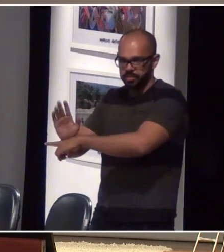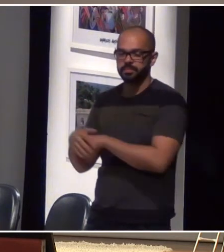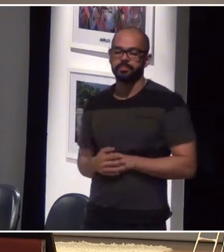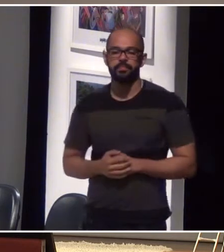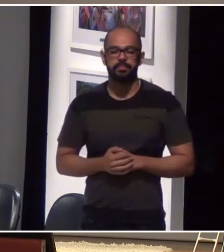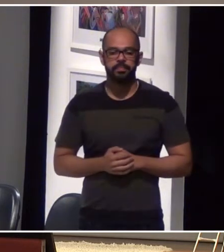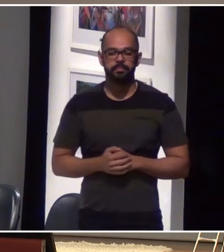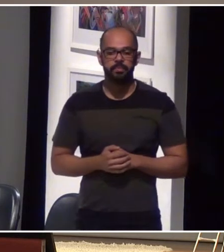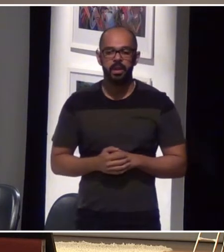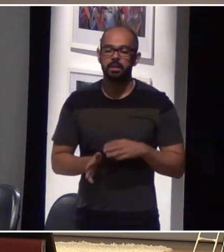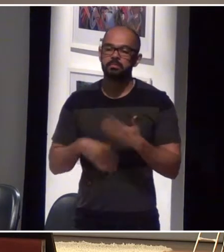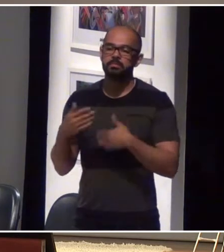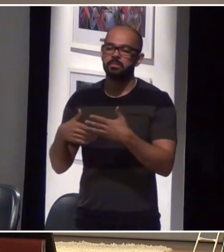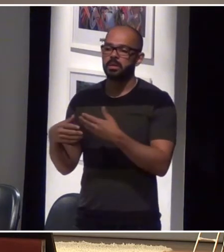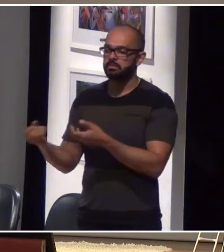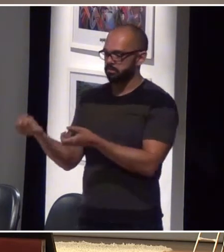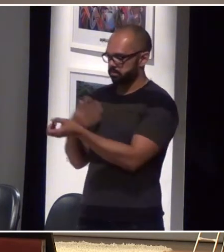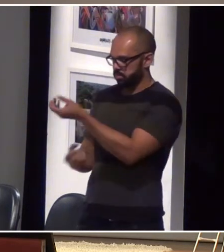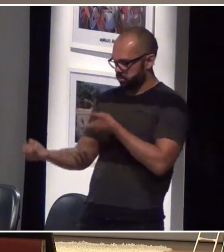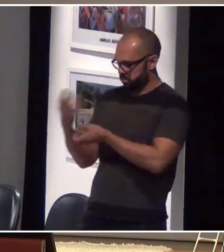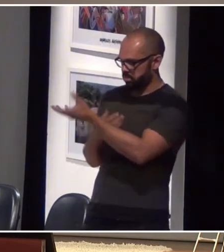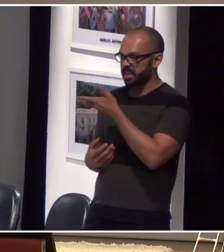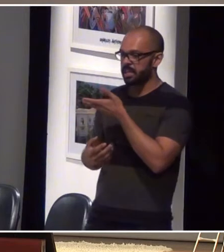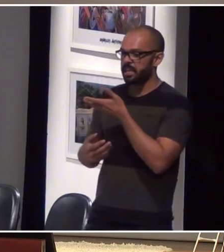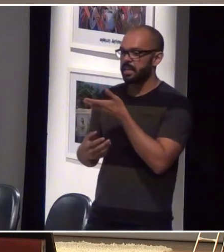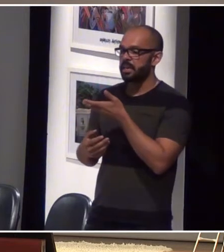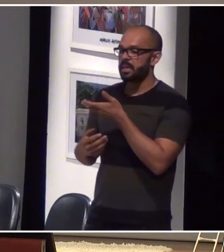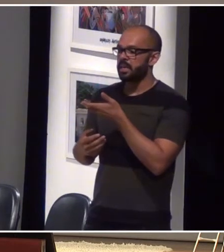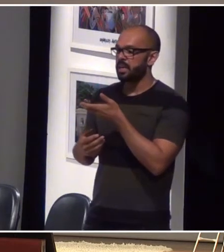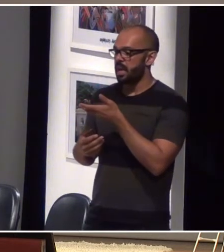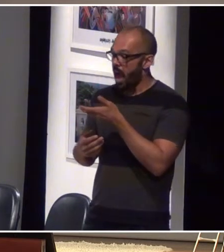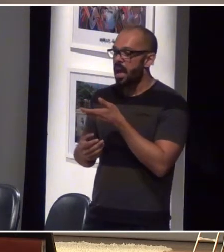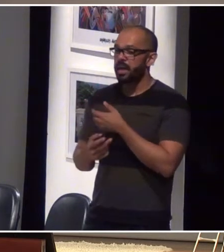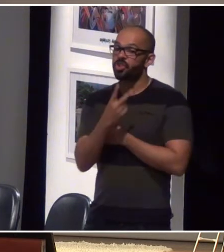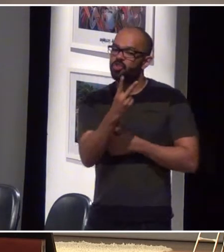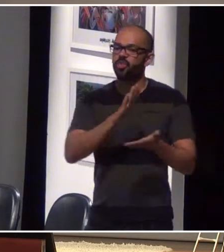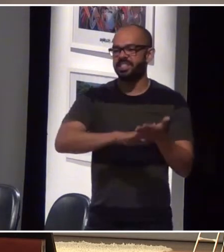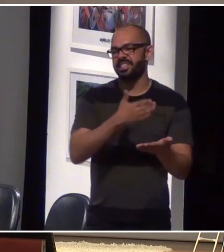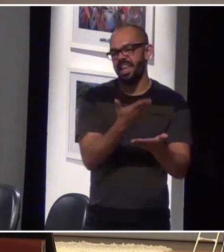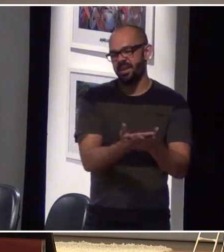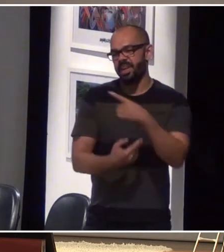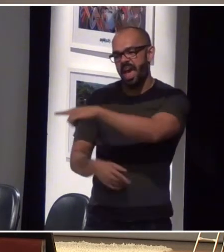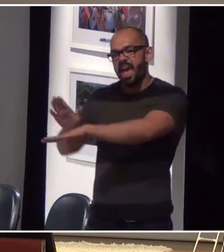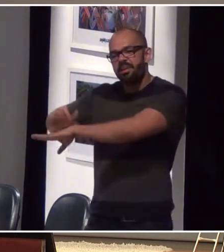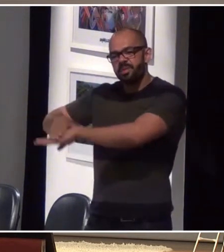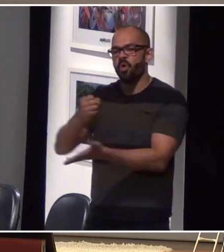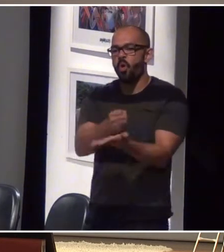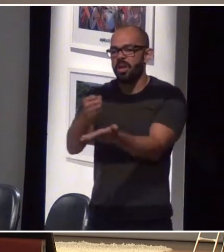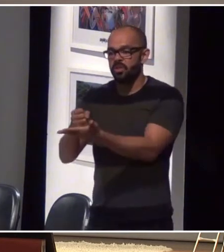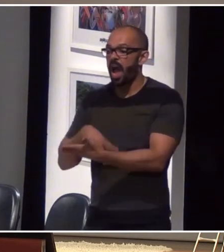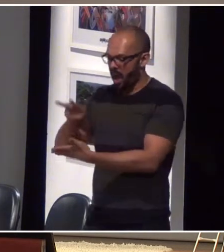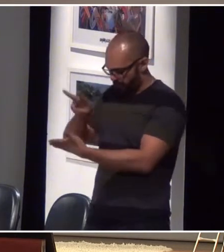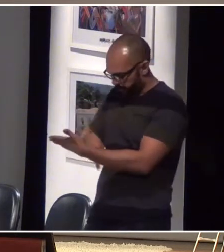vídeo. Quando ela começou a me mandar o material assim, eram 2 intérpretes trabalhando. Eu via